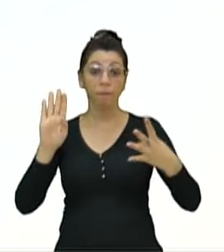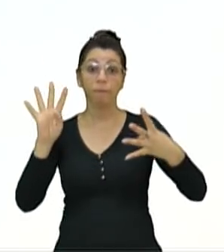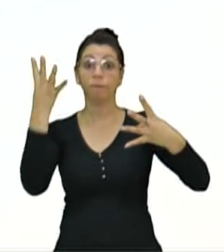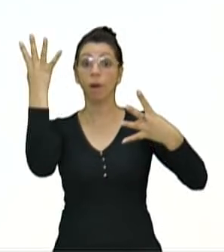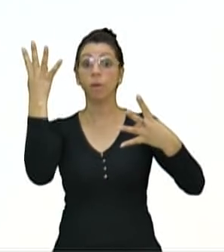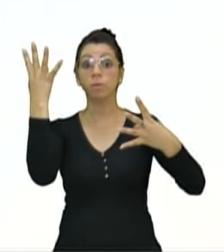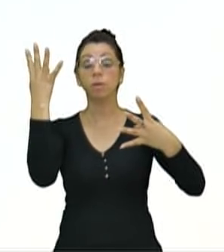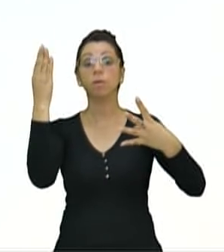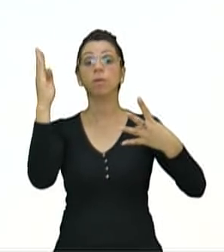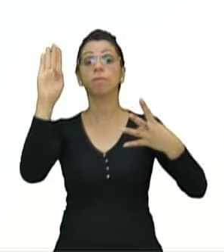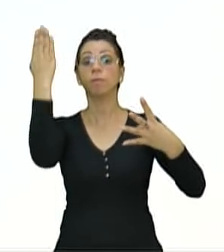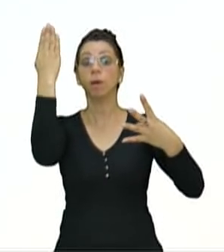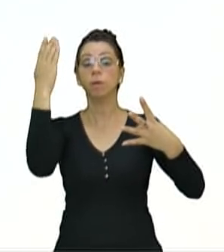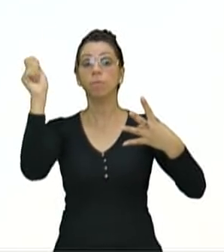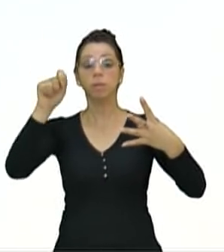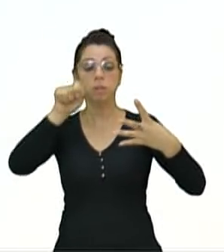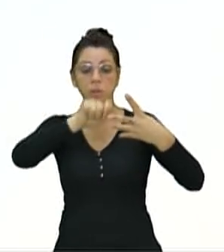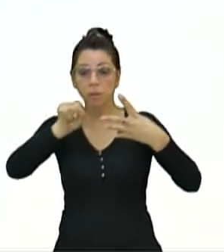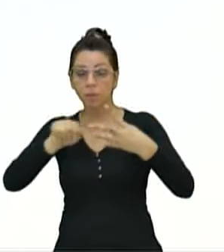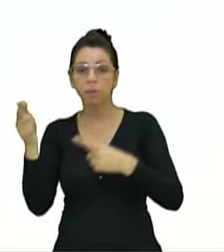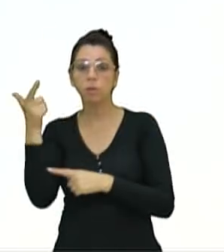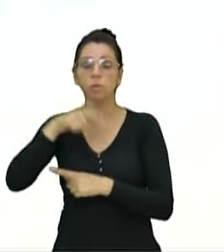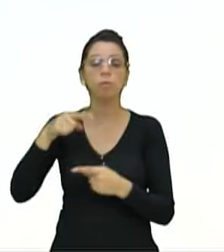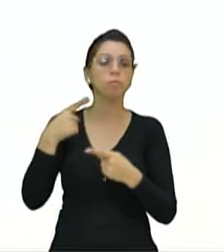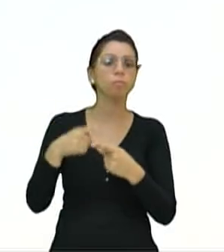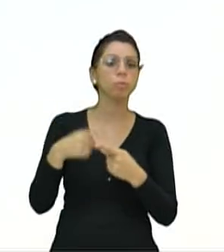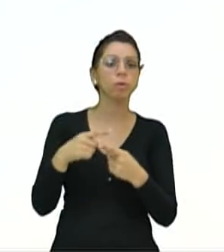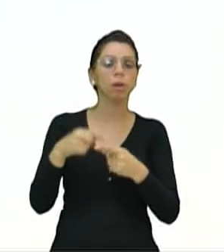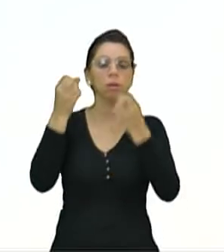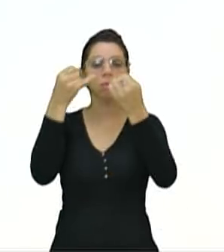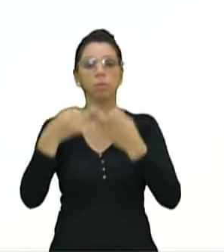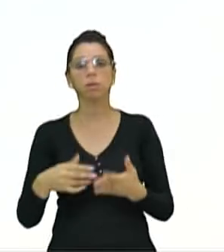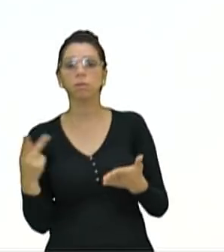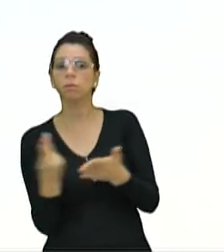falsa, você vai reescrever por que ela estava errada. Vamos lá?